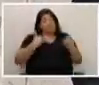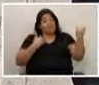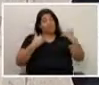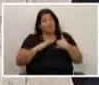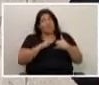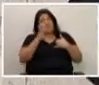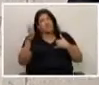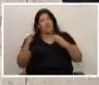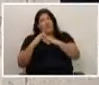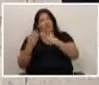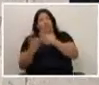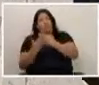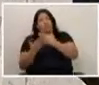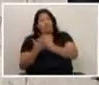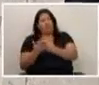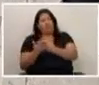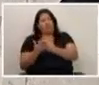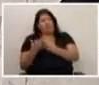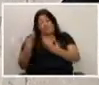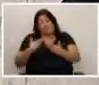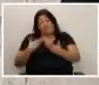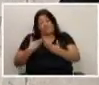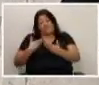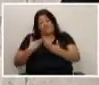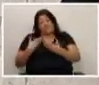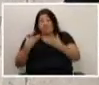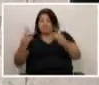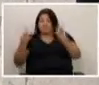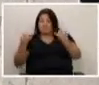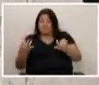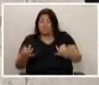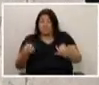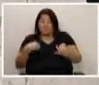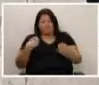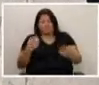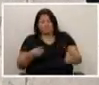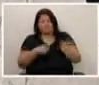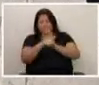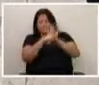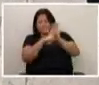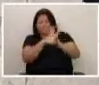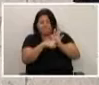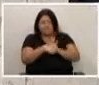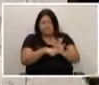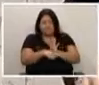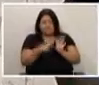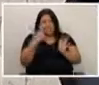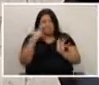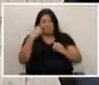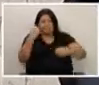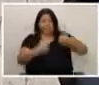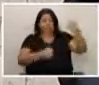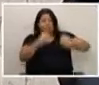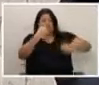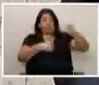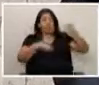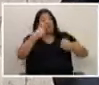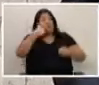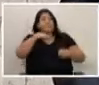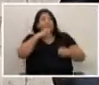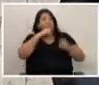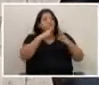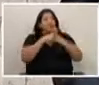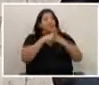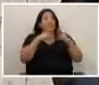escola, através de um amiguinho, informou. E nós começamos a levantar, a polícia científica começou a levantar, e o carro da mãe havia desaparecido, que era